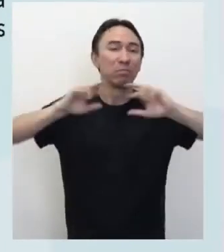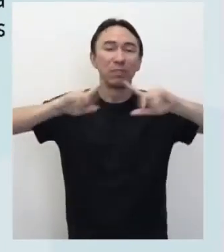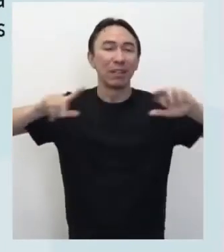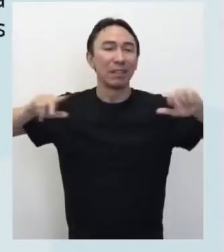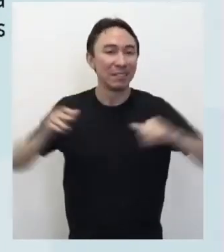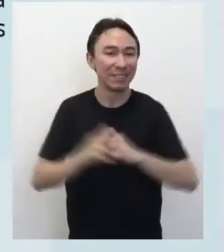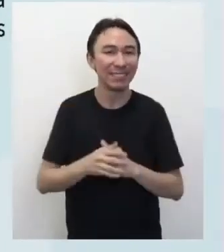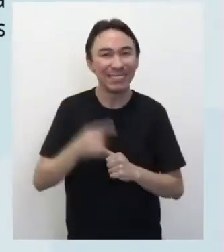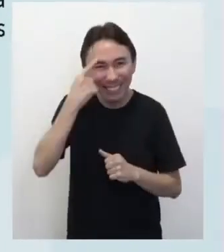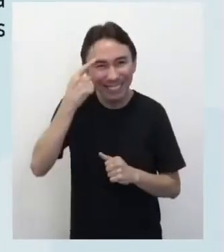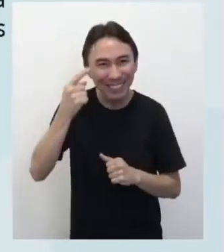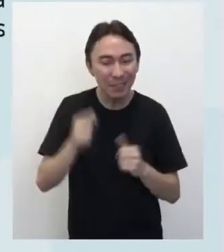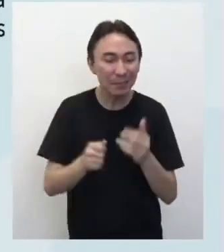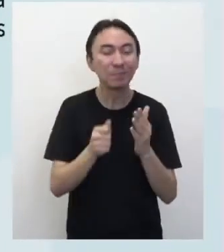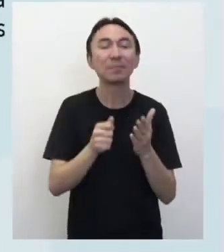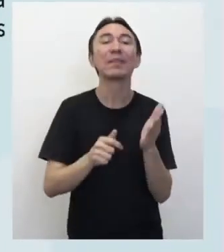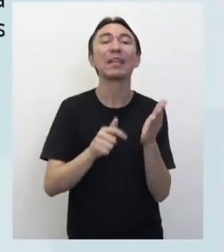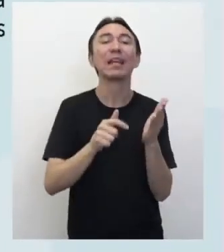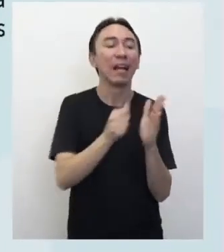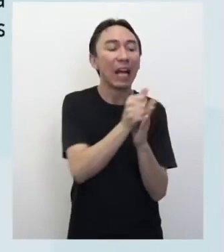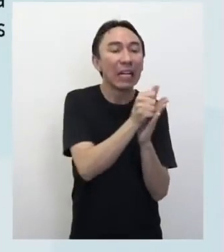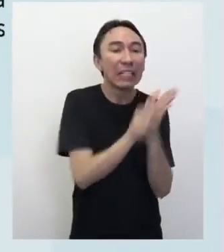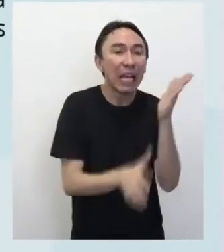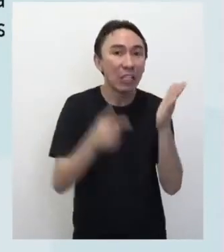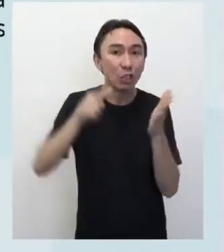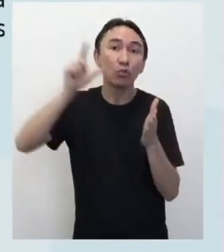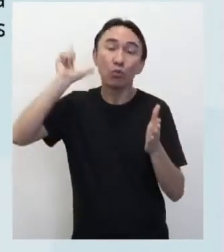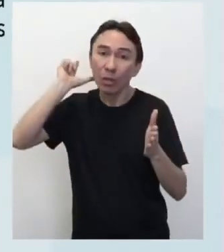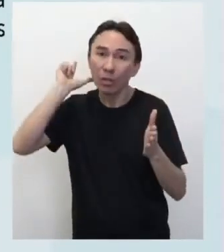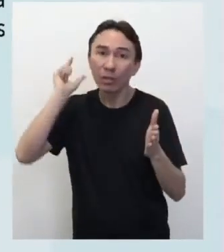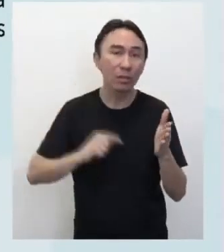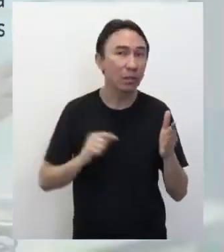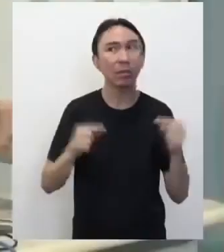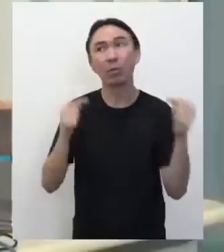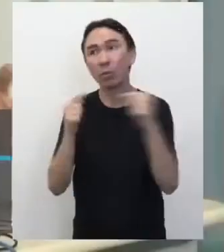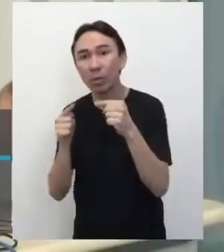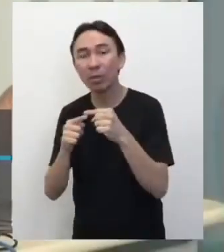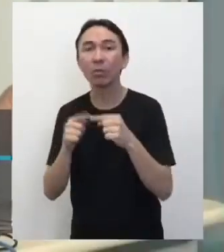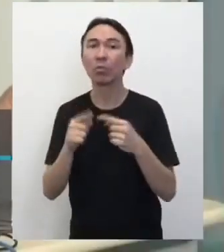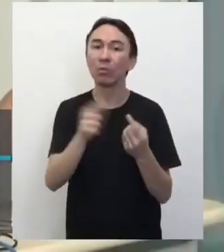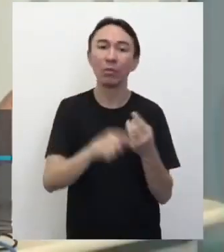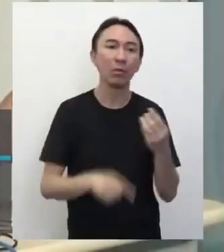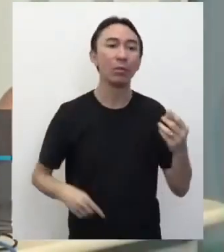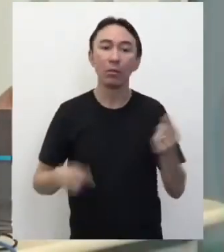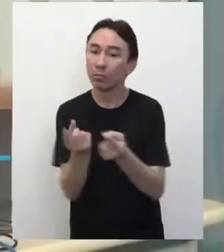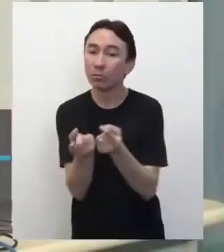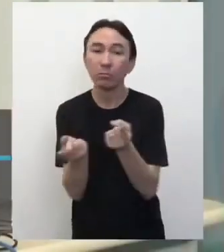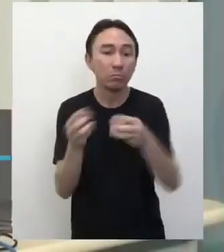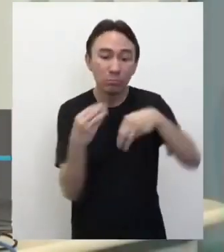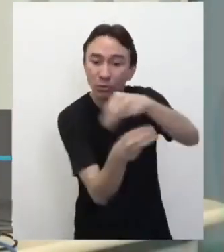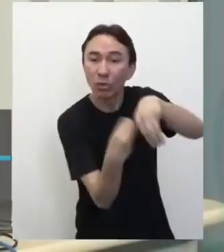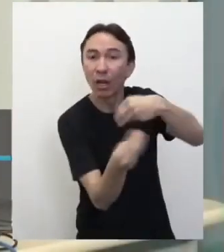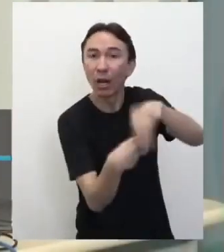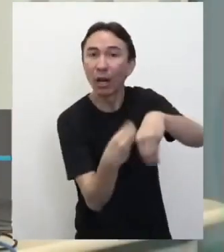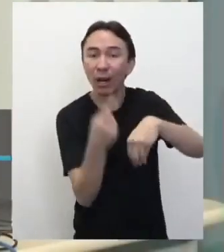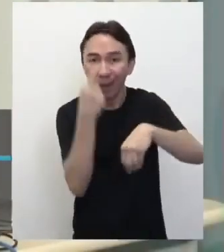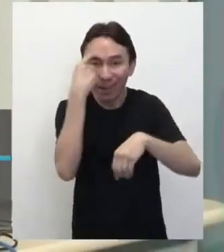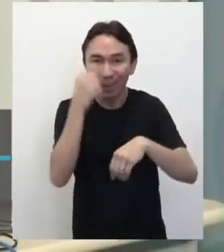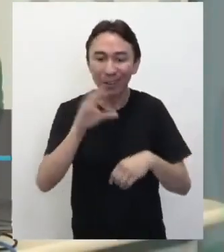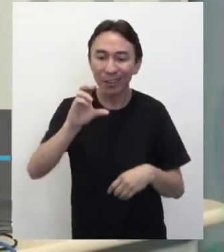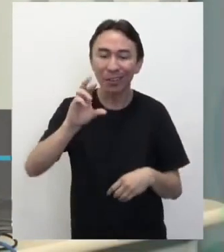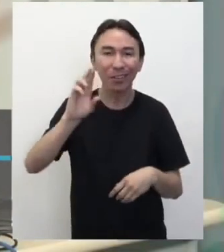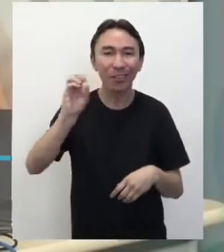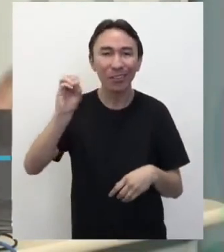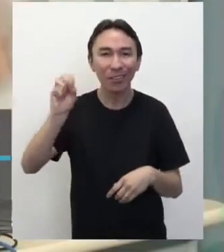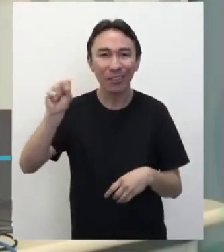crossover, não é verdade? Se a gente pegar a agulha e a linha, que é do Machado de Assis, colocar em outro contexto, isso é um crossover. E aí, a gente